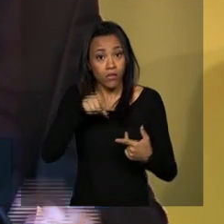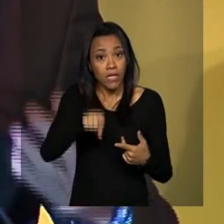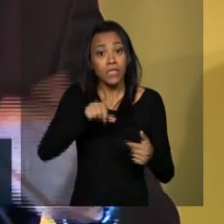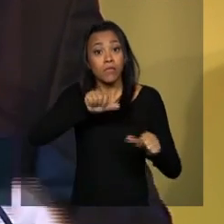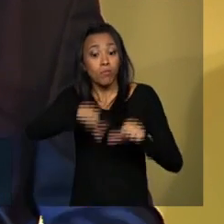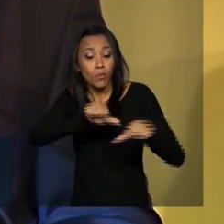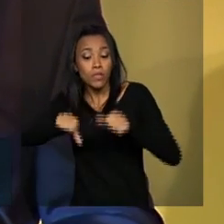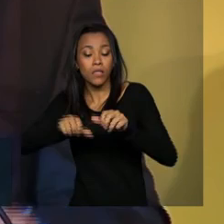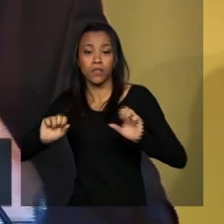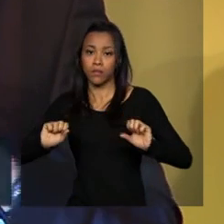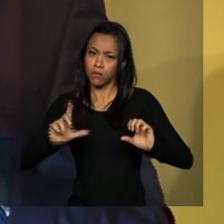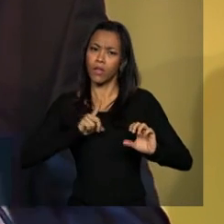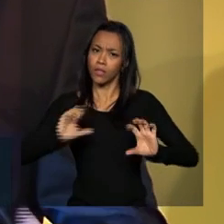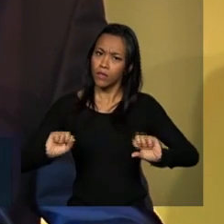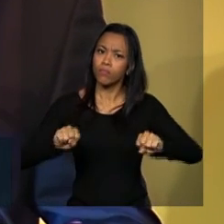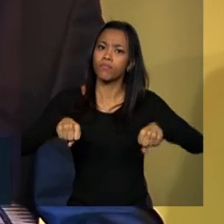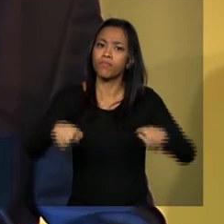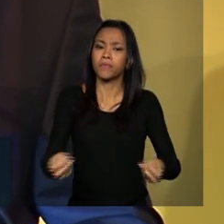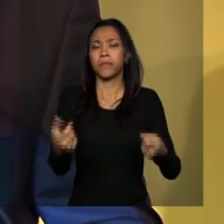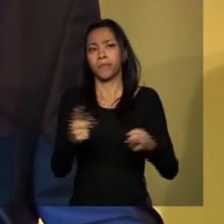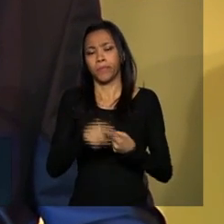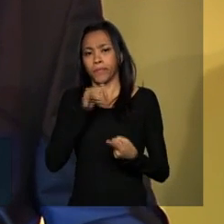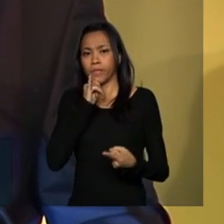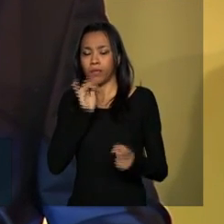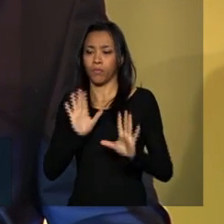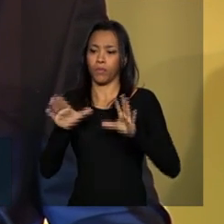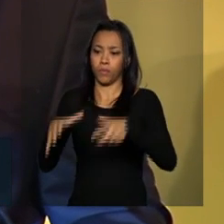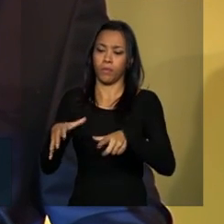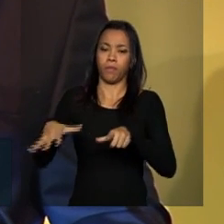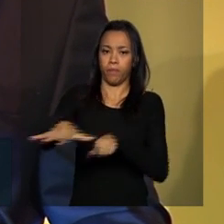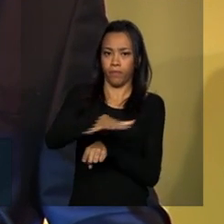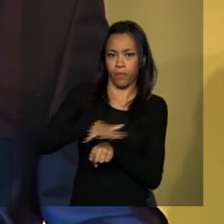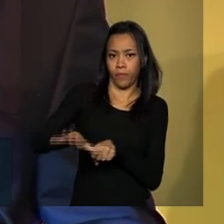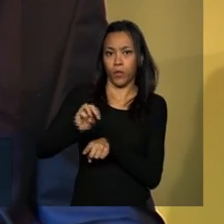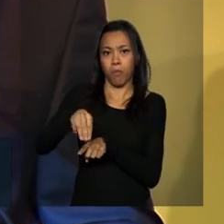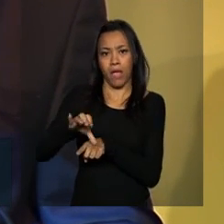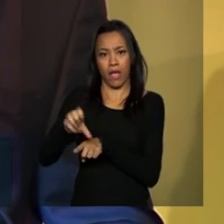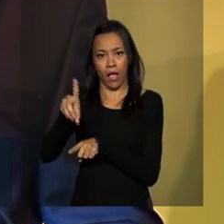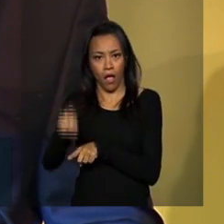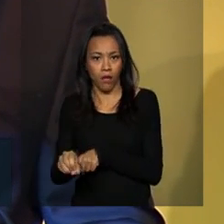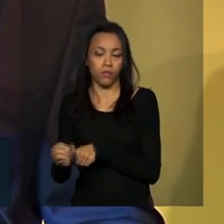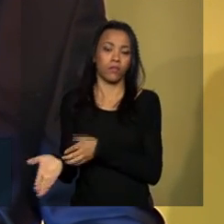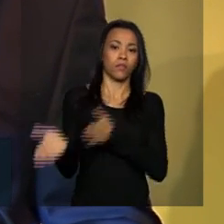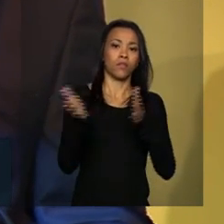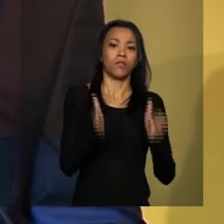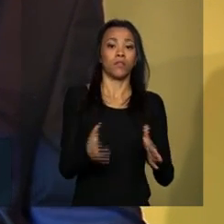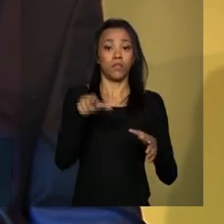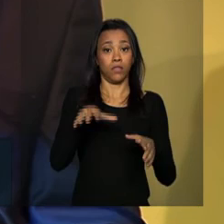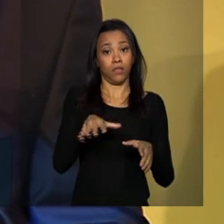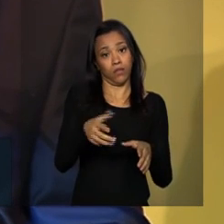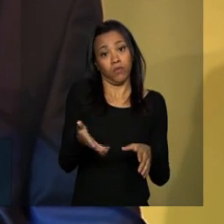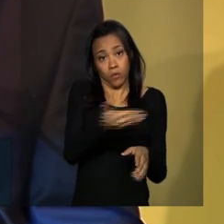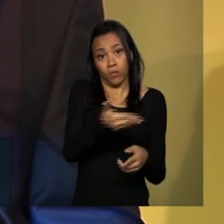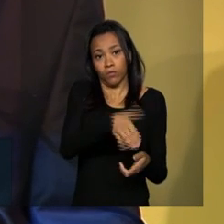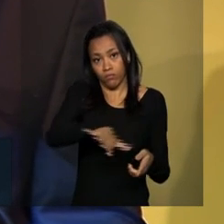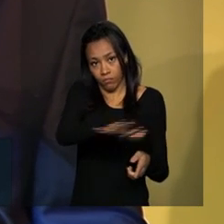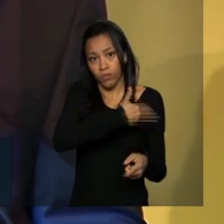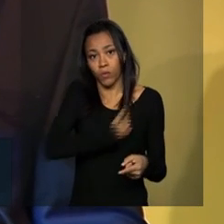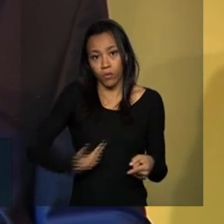das mudanças dos preços relativos, tanto do mercado como do governo, também temos